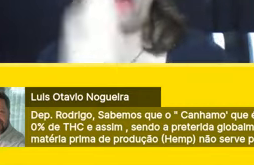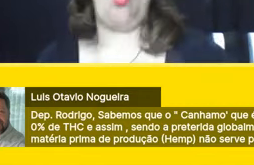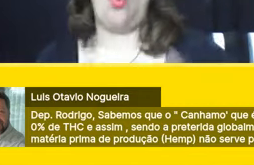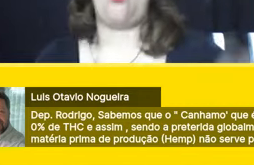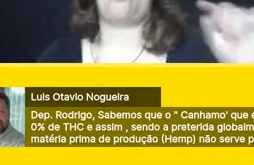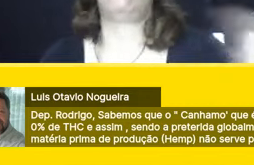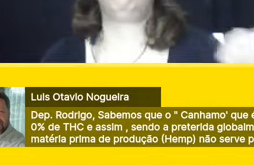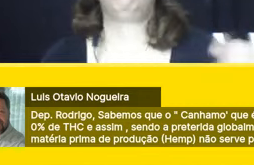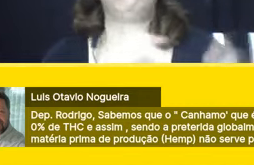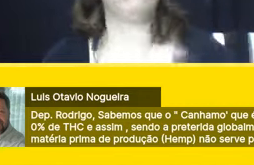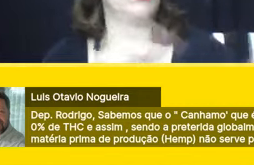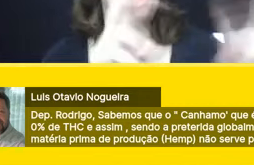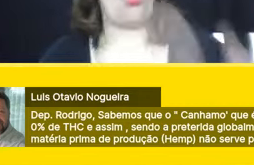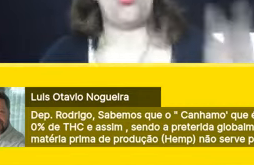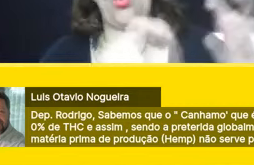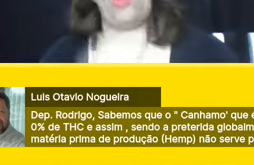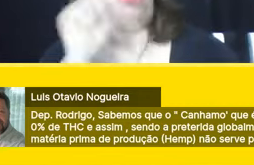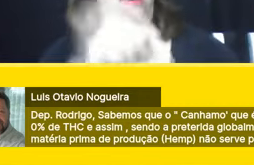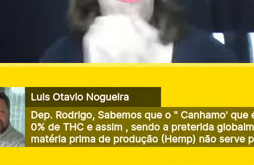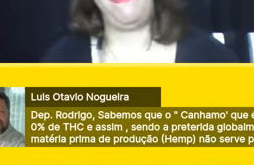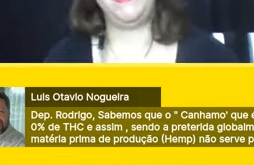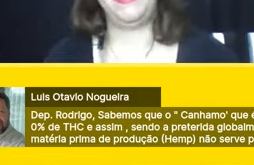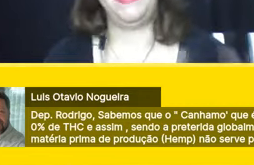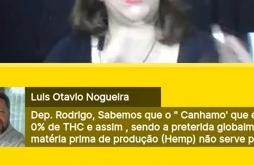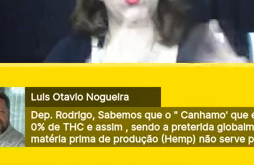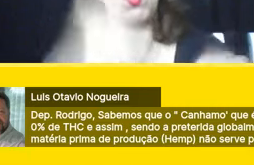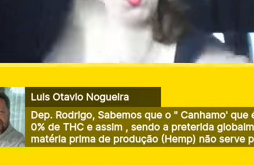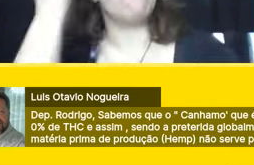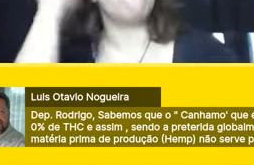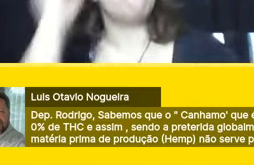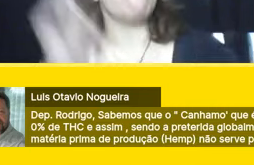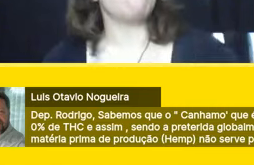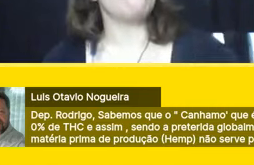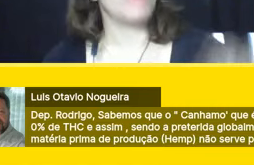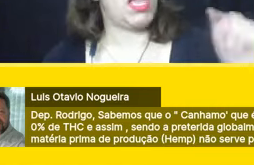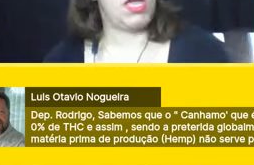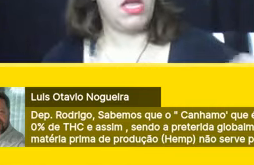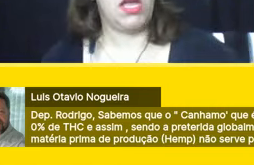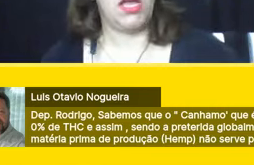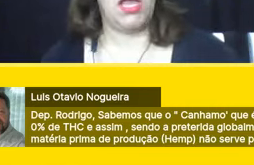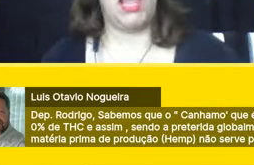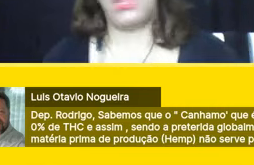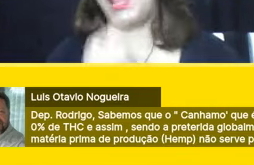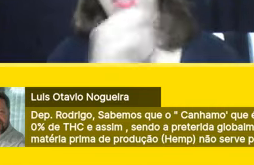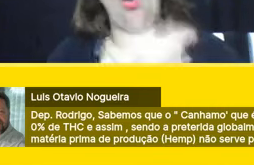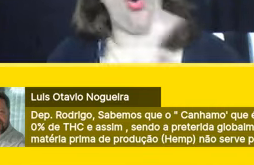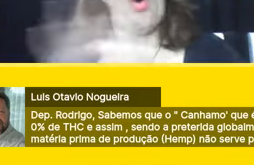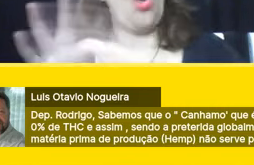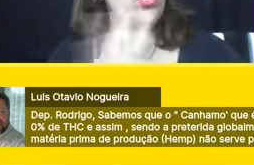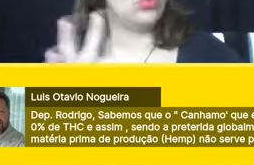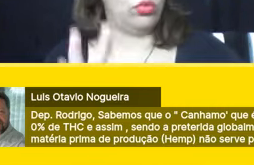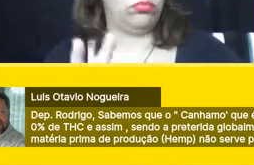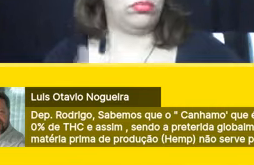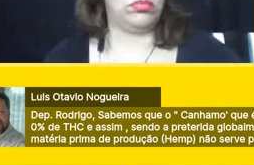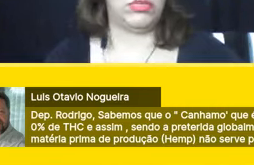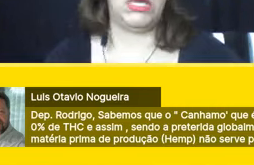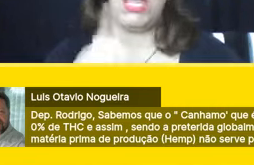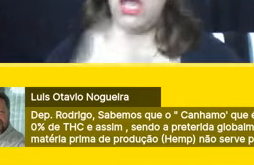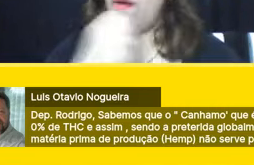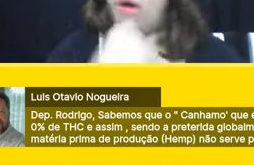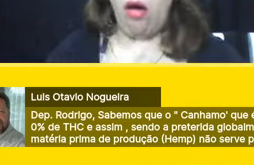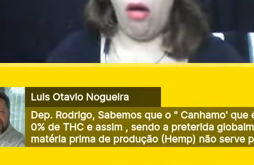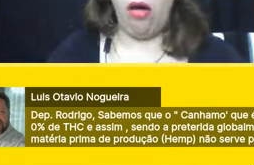a produção, porque dele ele tem toda a razão do que ele está dizendo, tá certo? O cânhamo, ele tem uma. Inclusive,